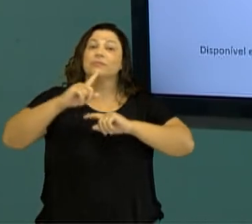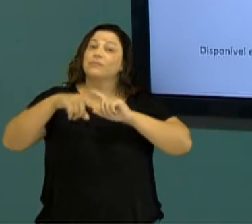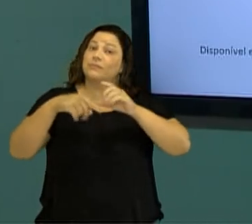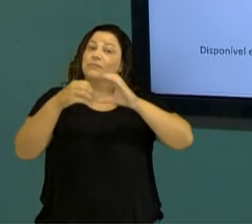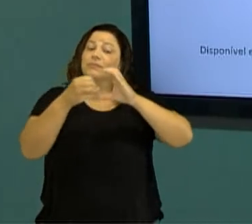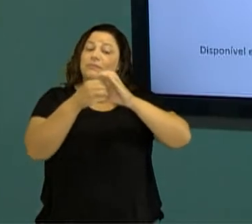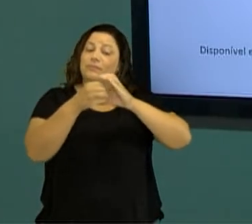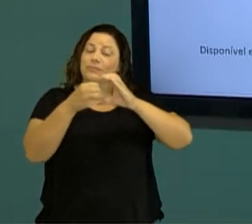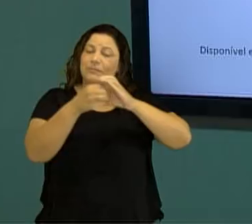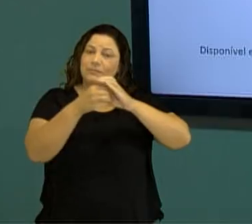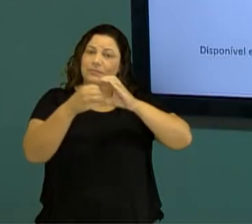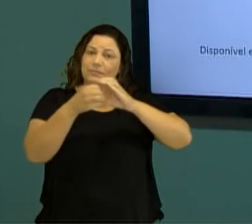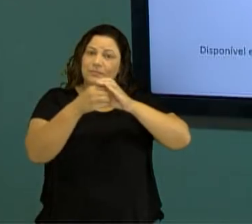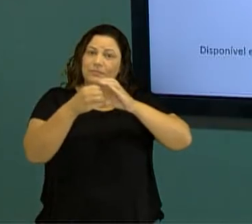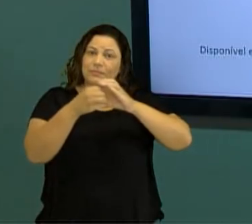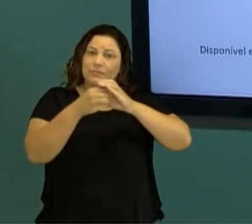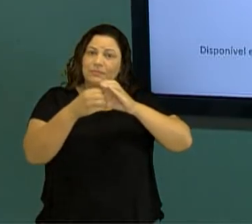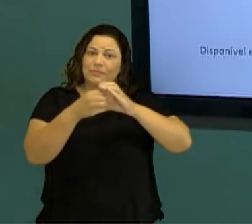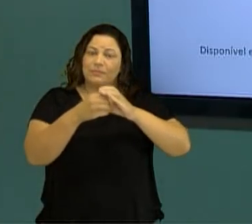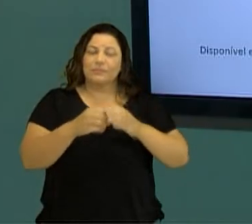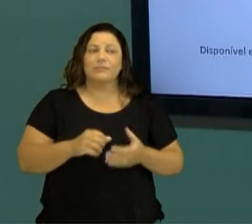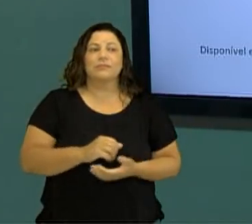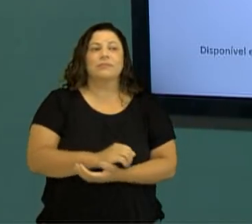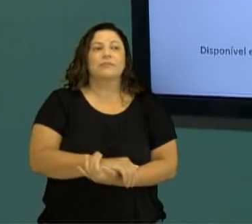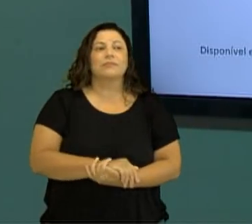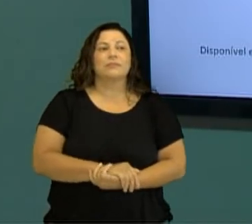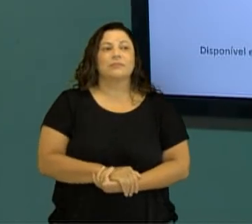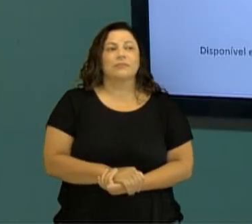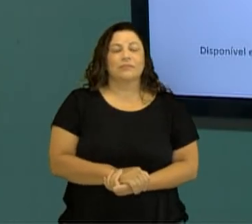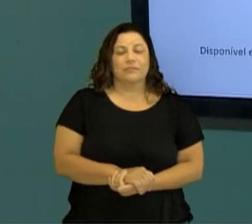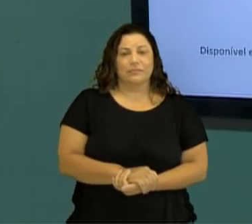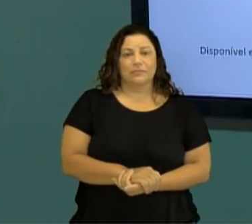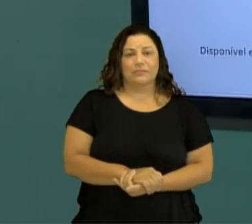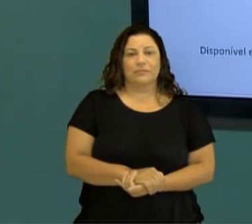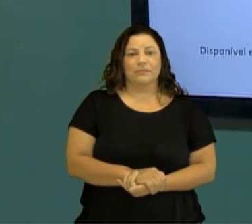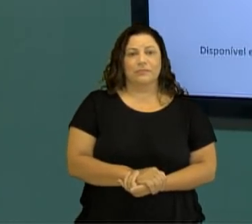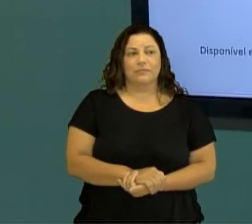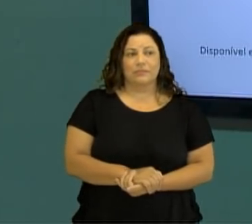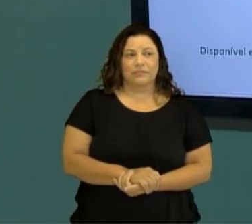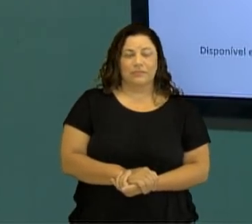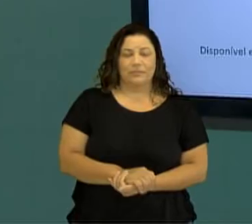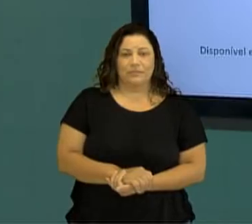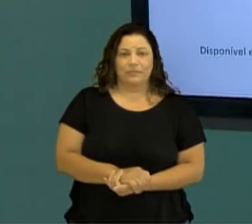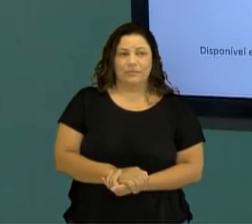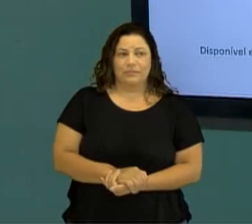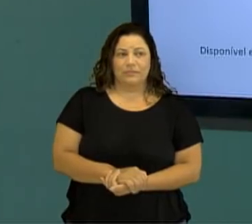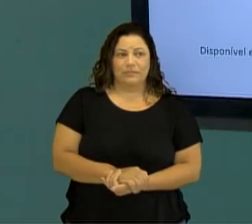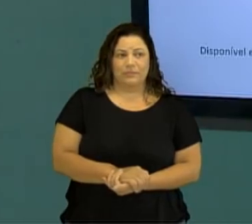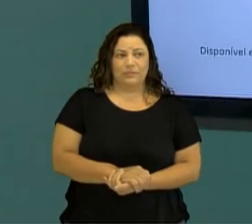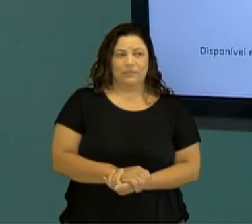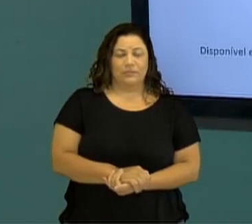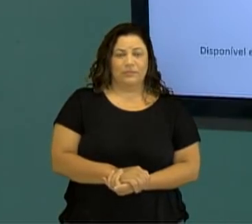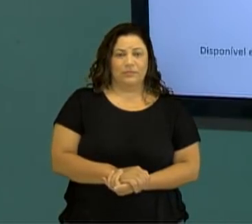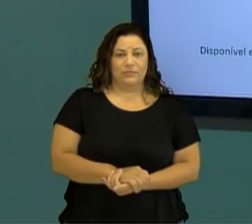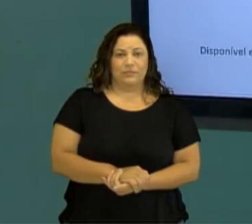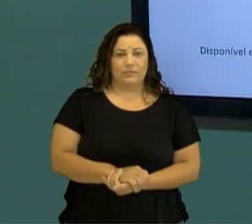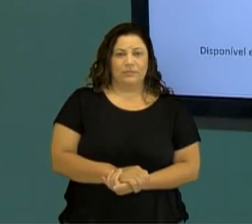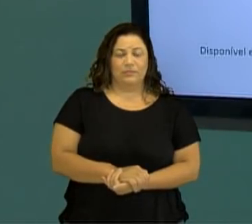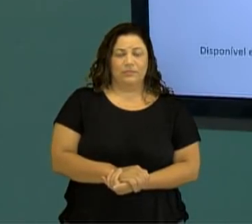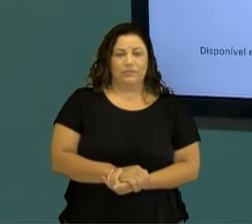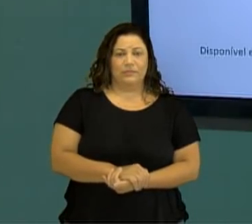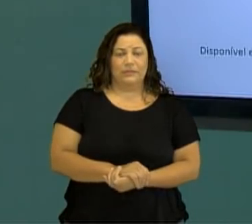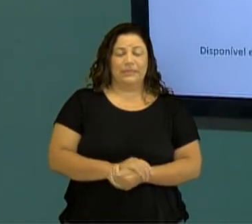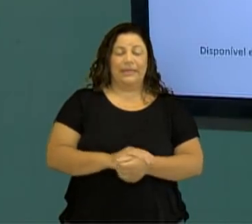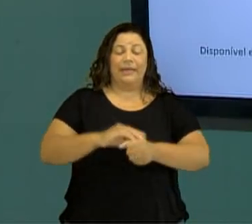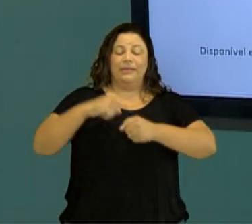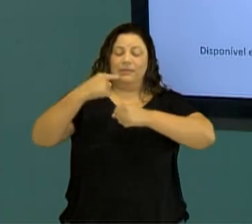nêutrons, prótons e nêutrons. Ao redor do átomo, nós temos as camadas